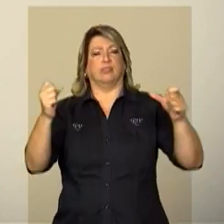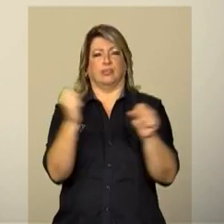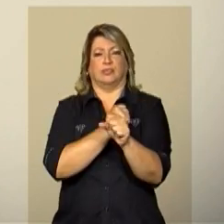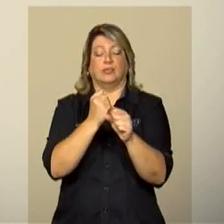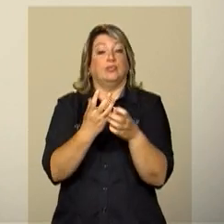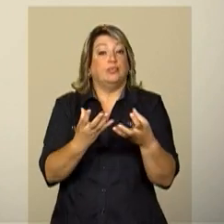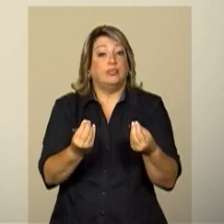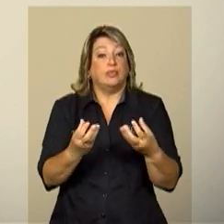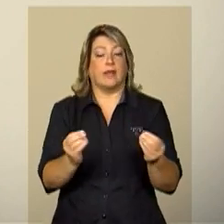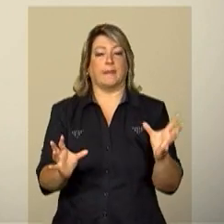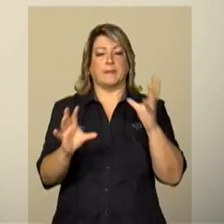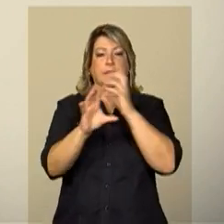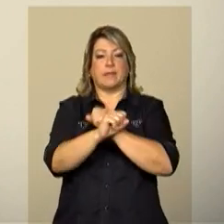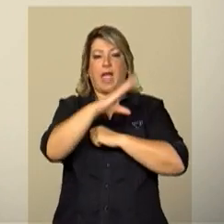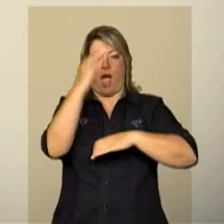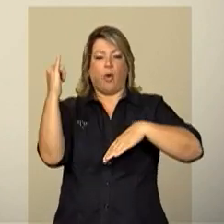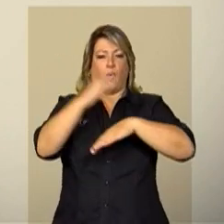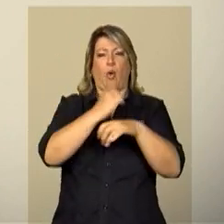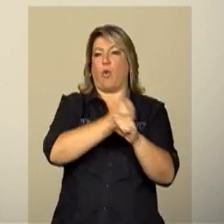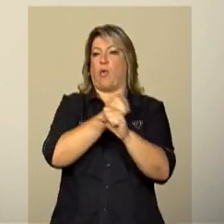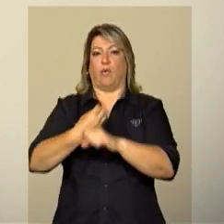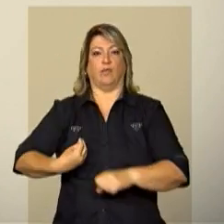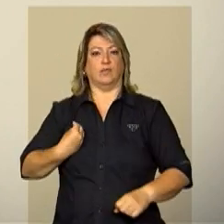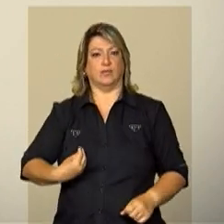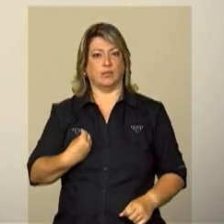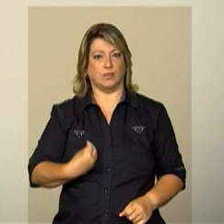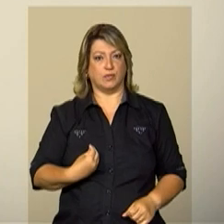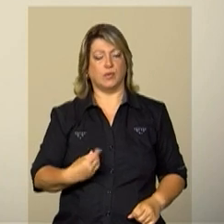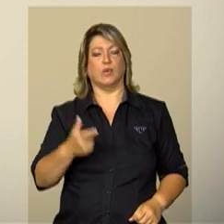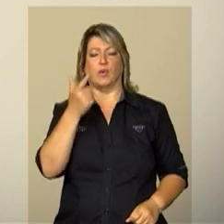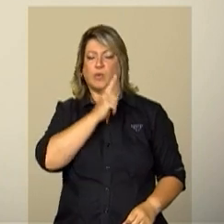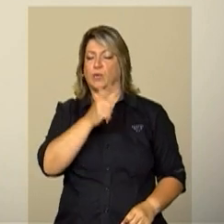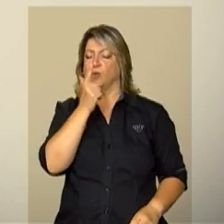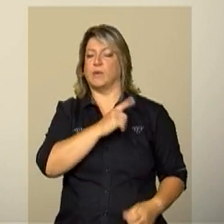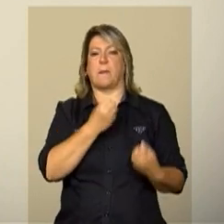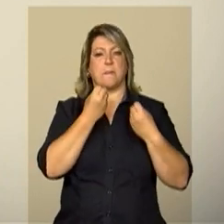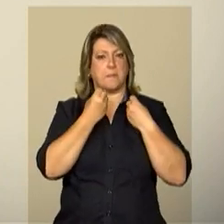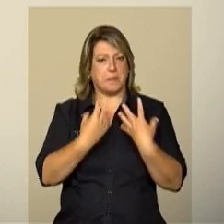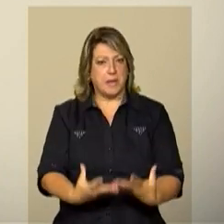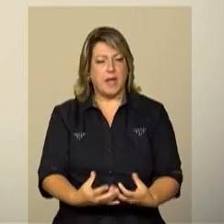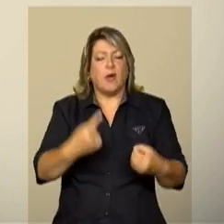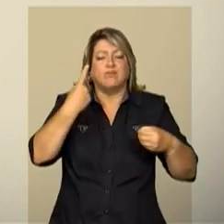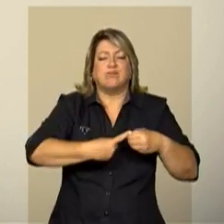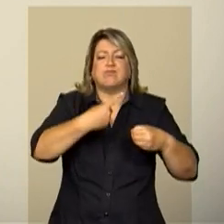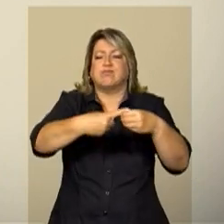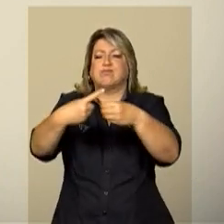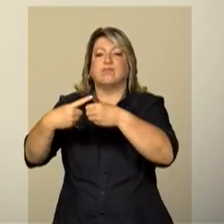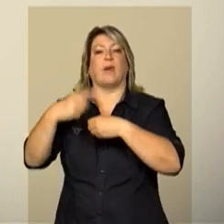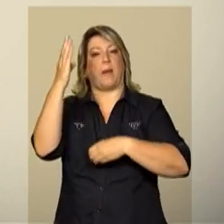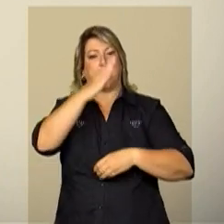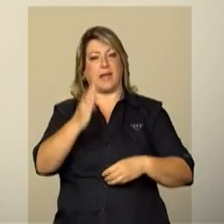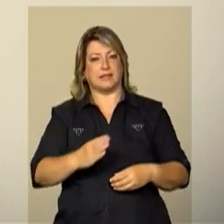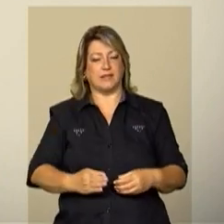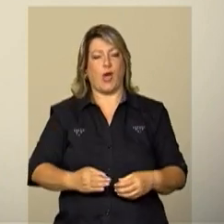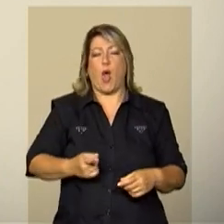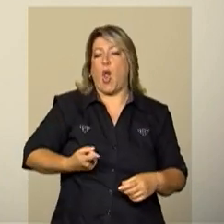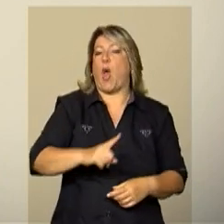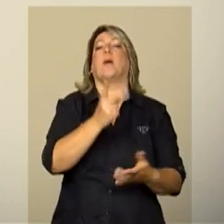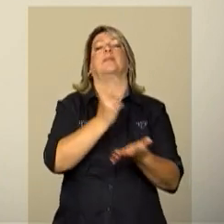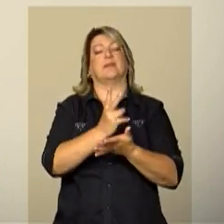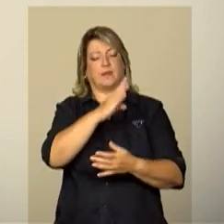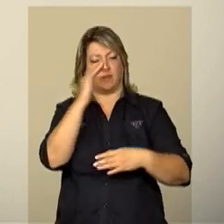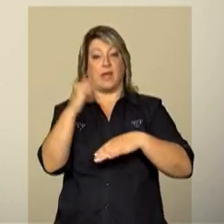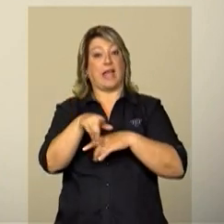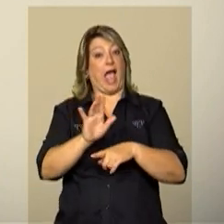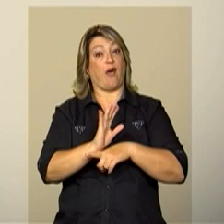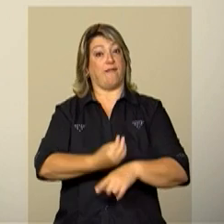muito o número de aeroportos funcionando com regularidade no interior do Brasil o que Vai facilitar a vida de todo